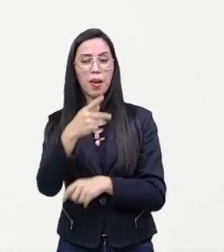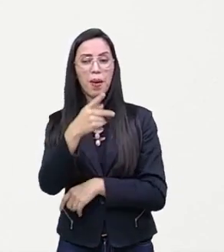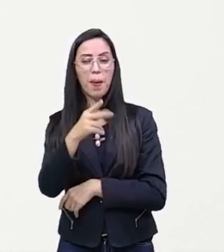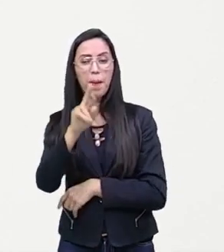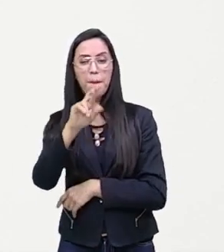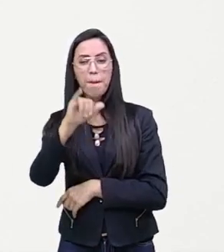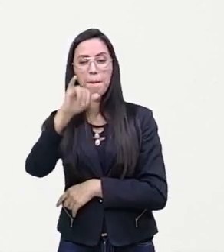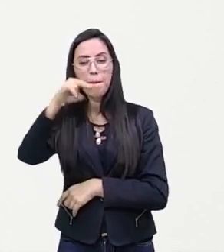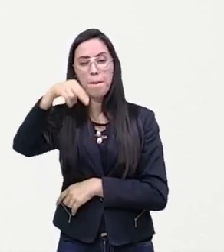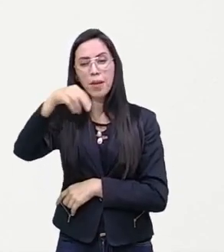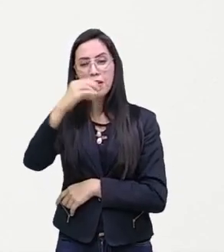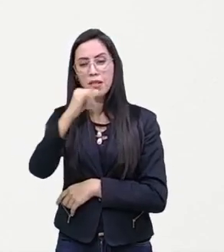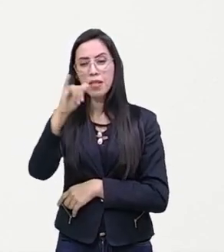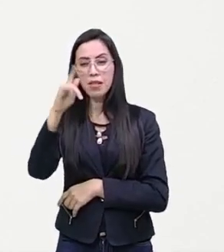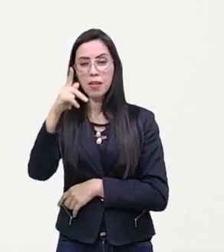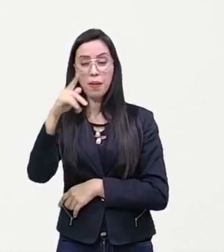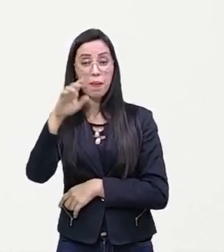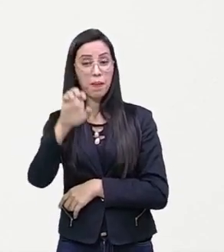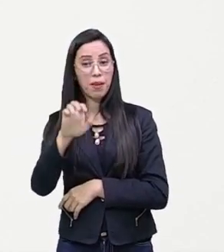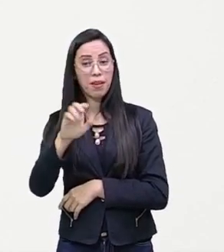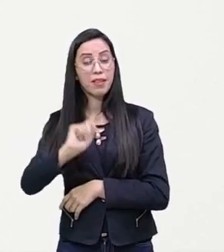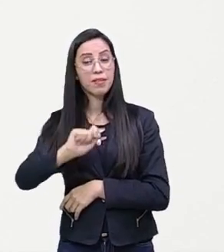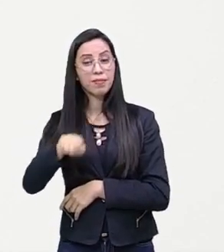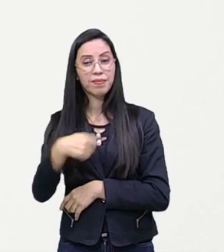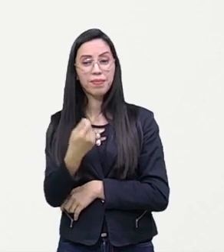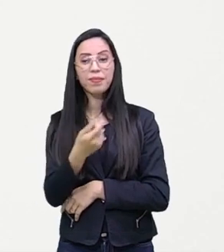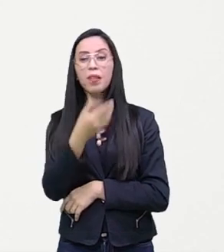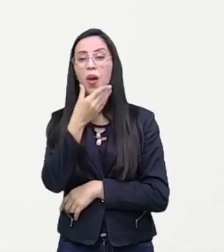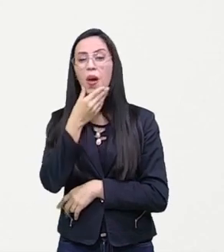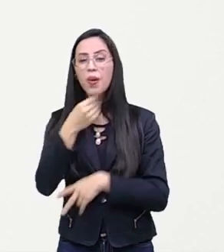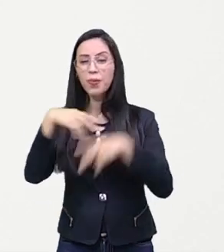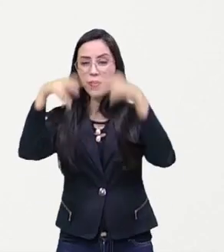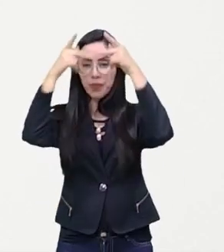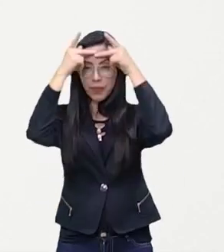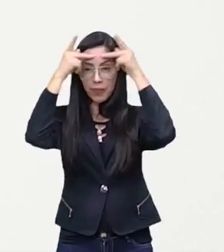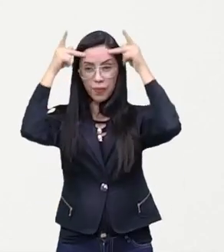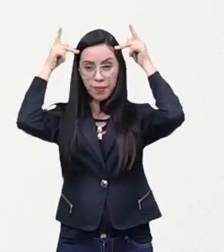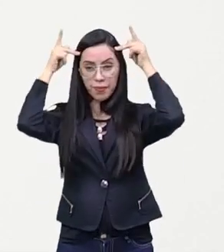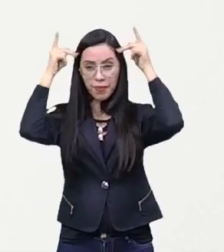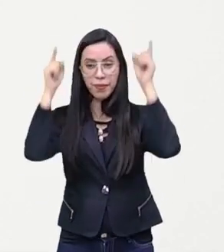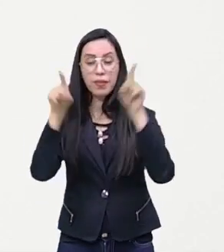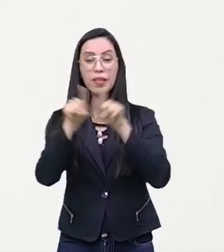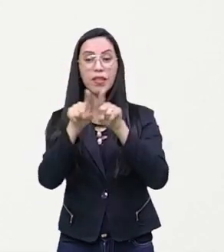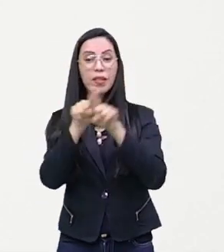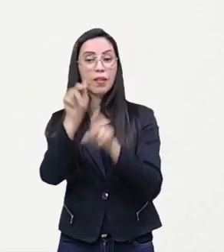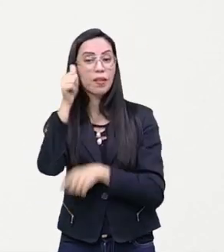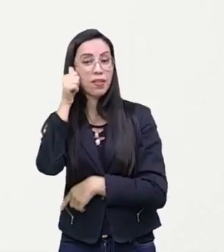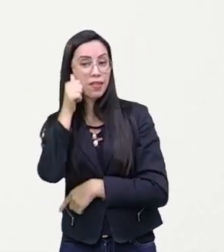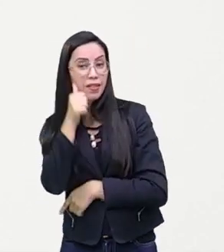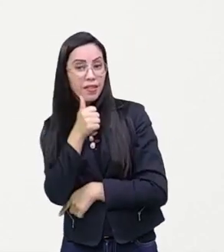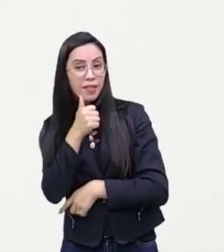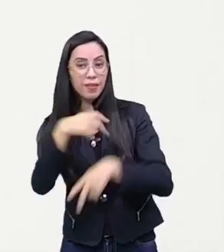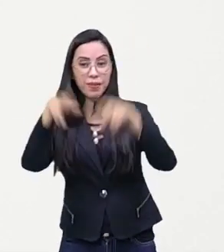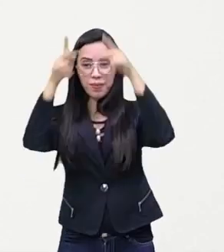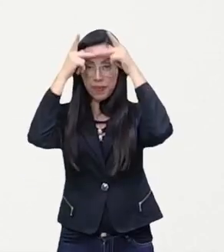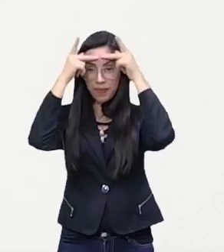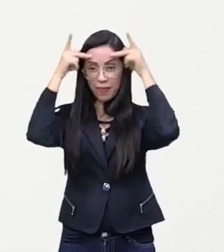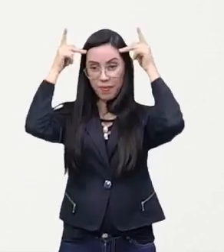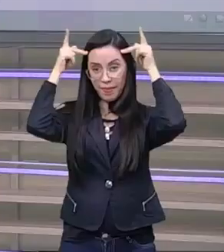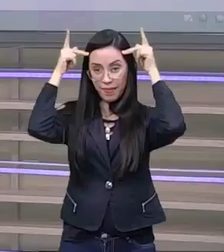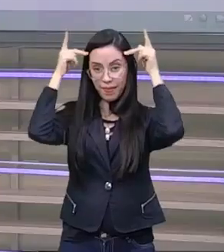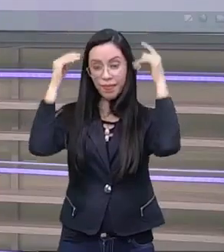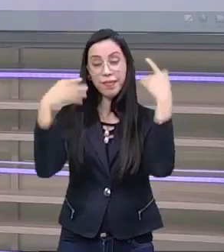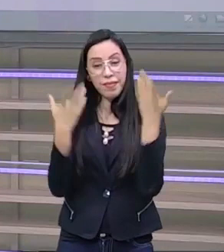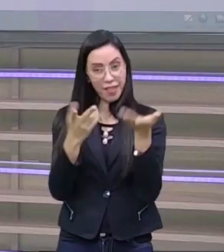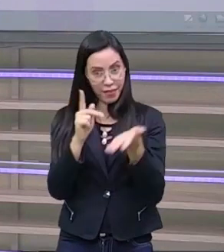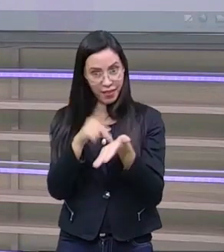princesas. Olha só, todo mundo aqui sabe o que é um conto de fadas. Quantos contos de fadas nós já assistimos, não é verdade?